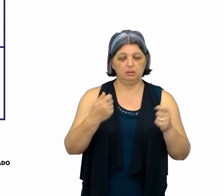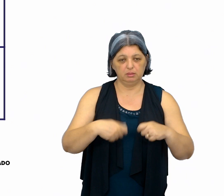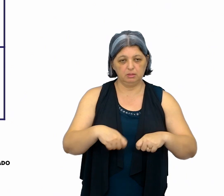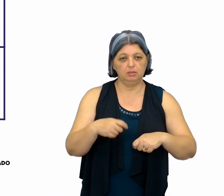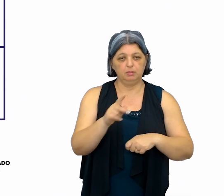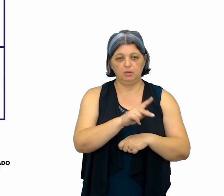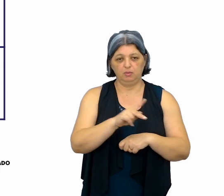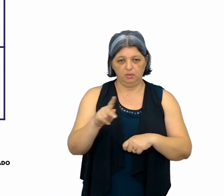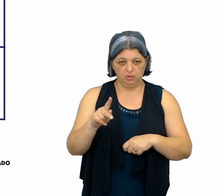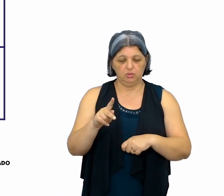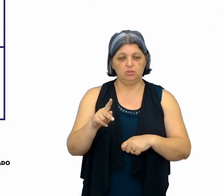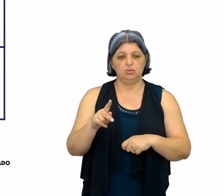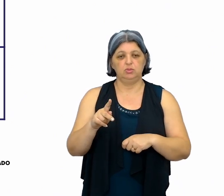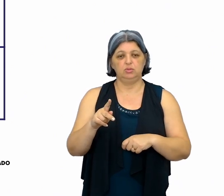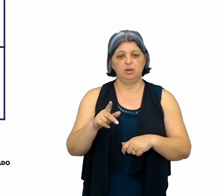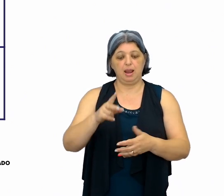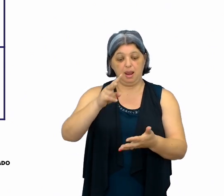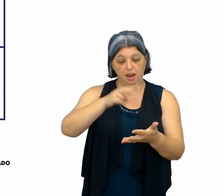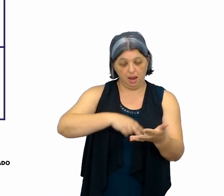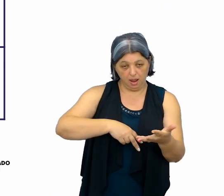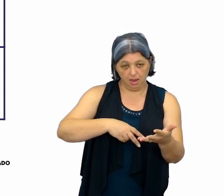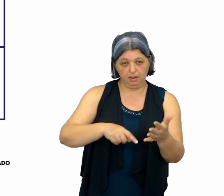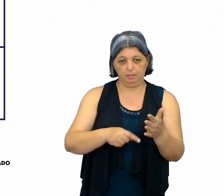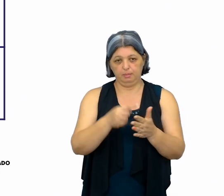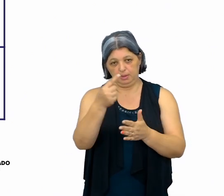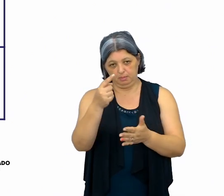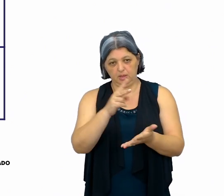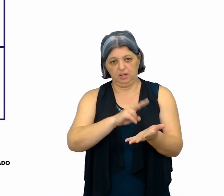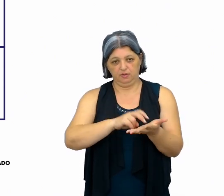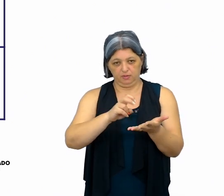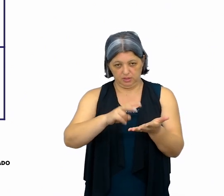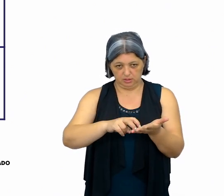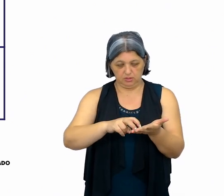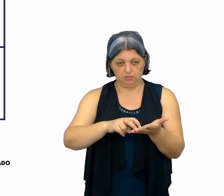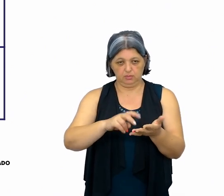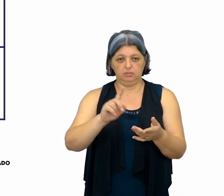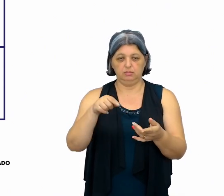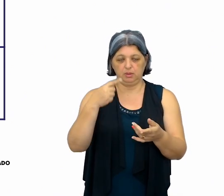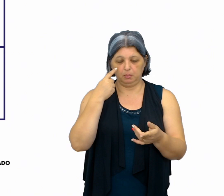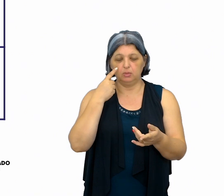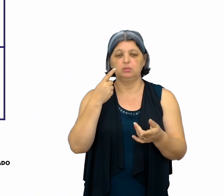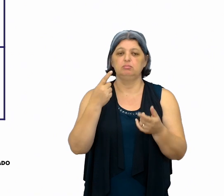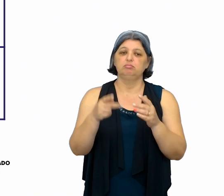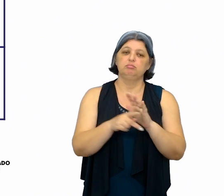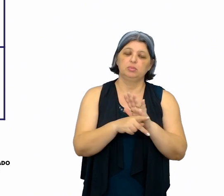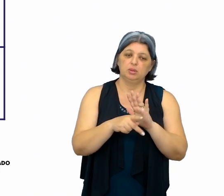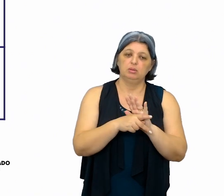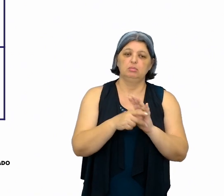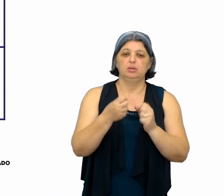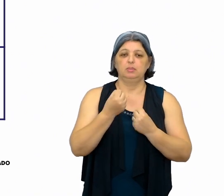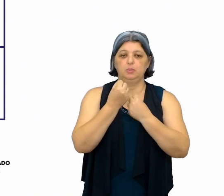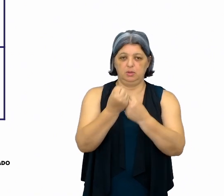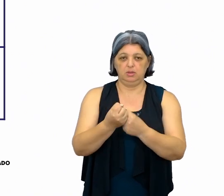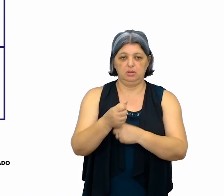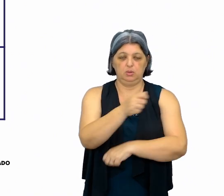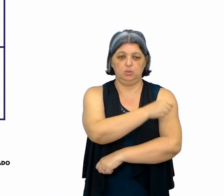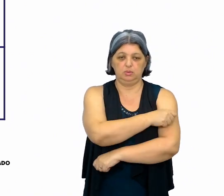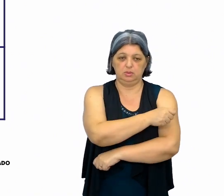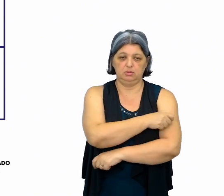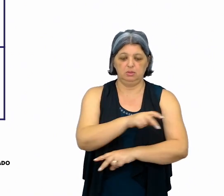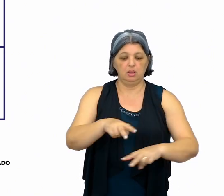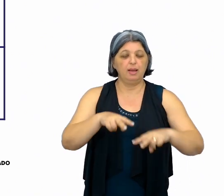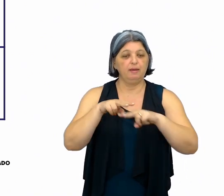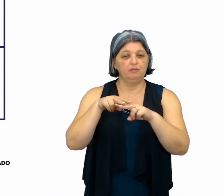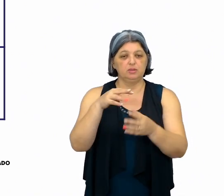professores terem lido antes a primeira versão e tecido comentários, a fim de apoiar os estudantes na revisão